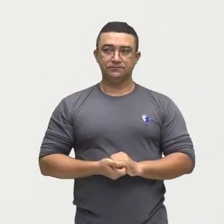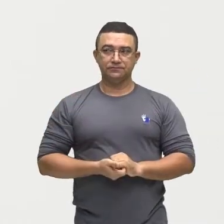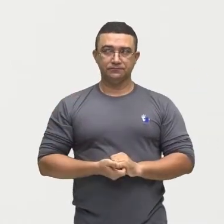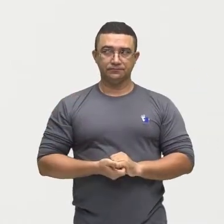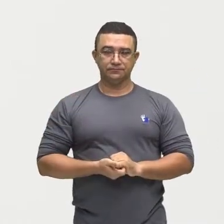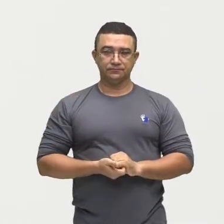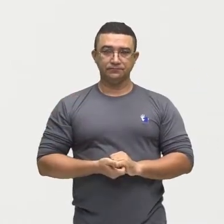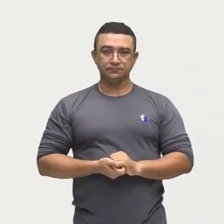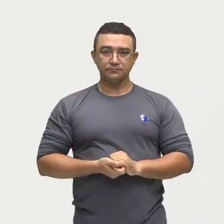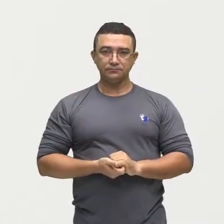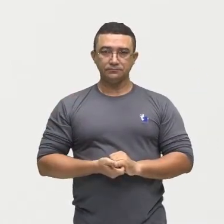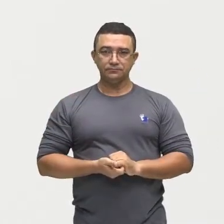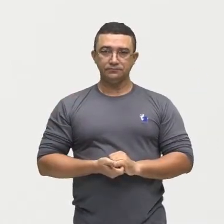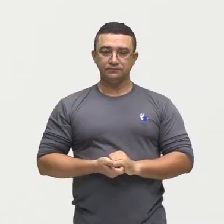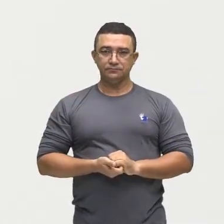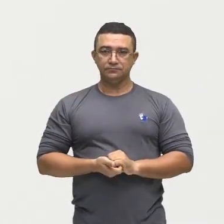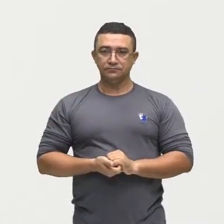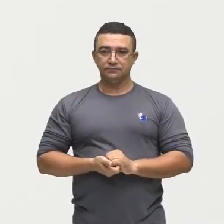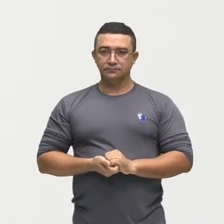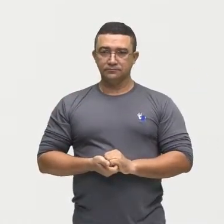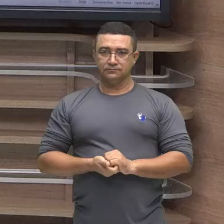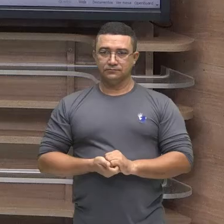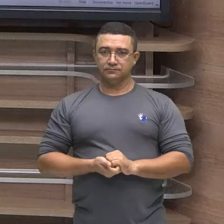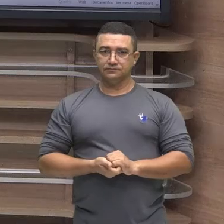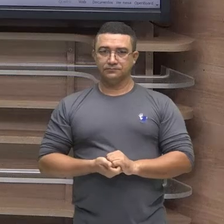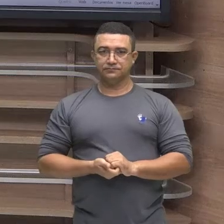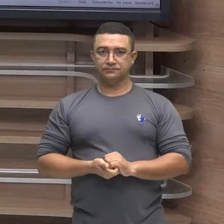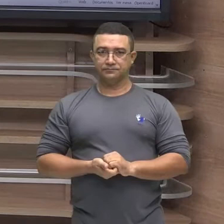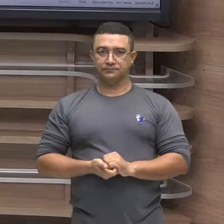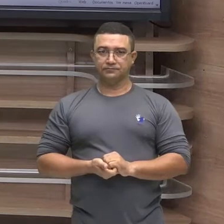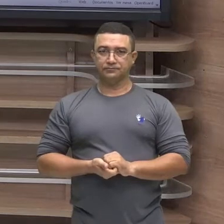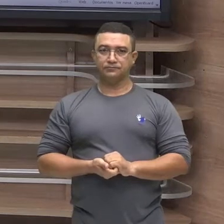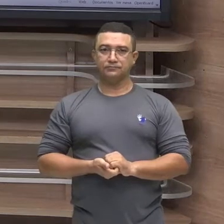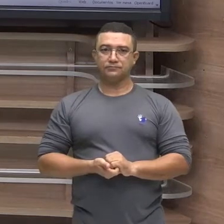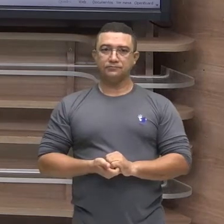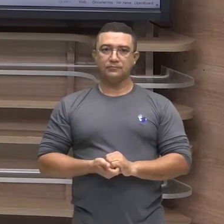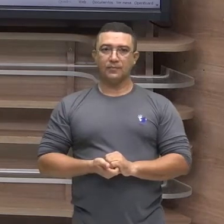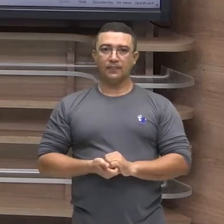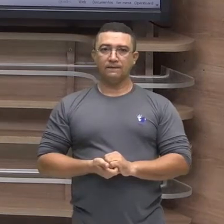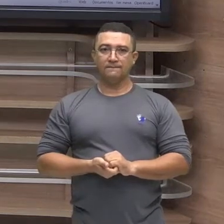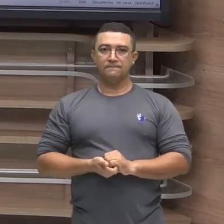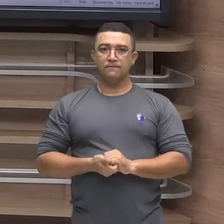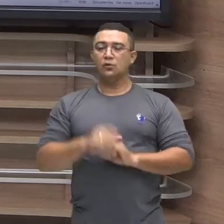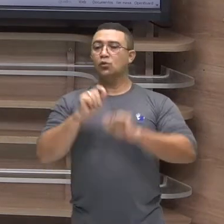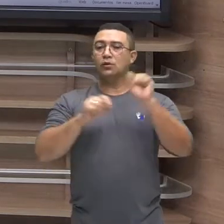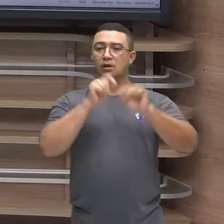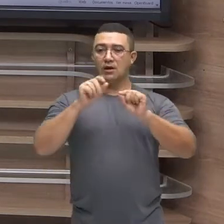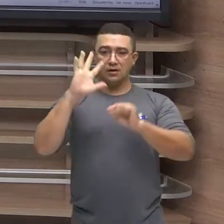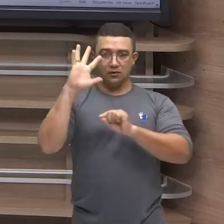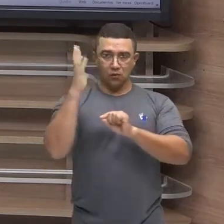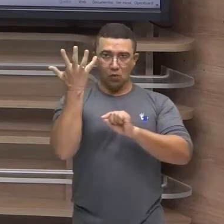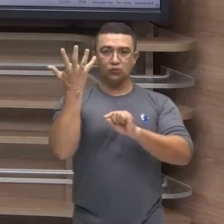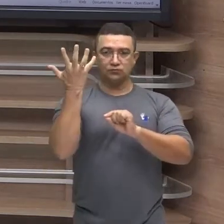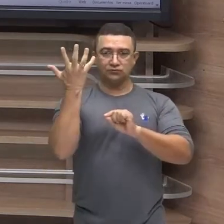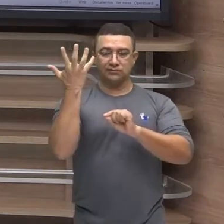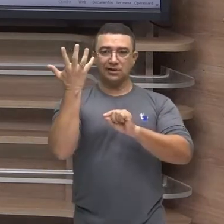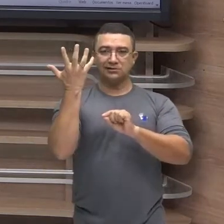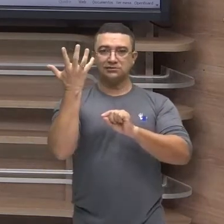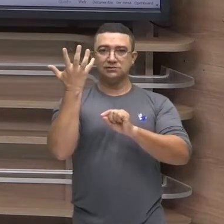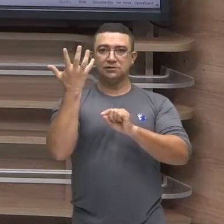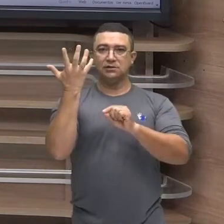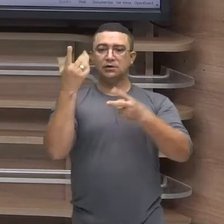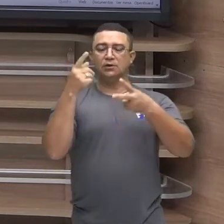tá bom? Então, aí a gente tem a definição da longitude. E aí, o que acontece com esses